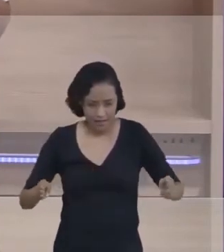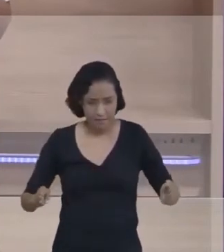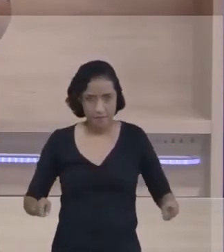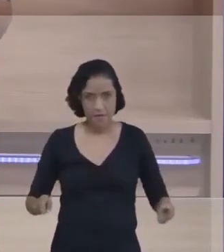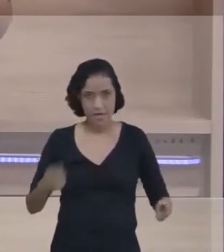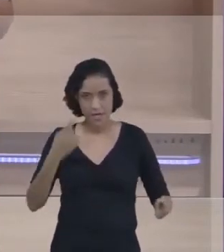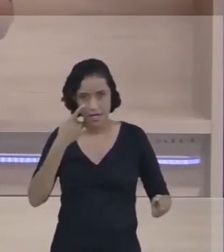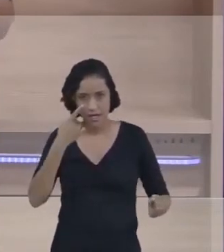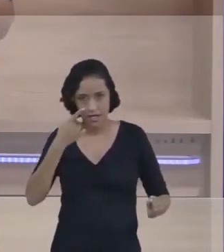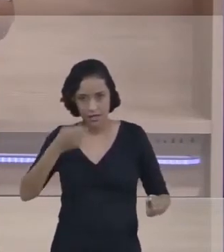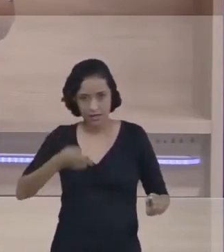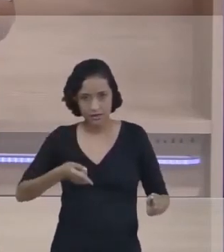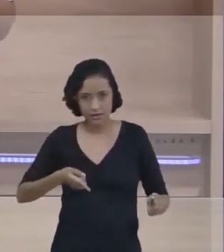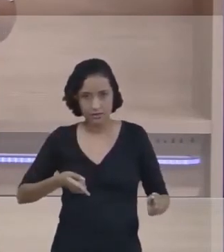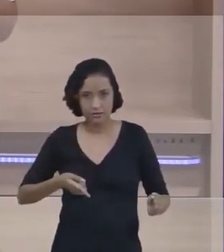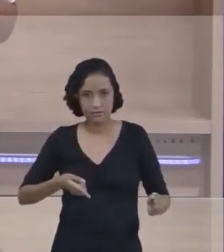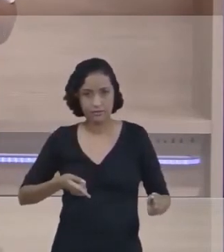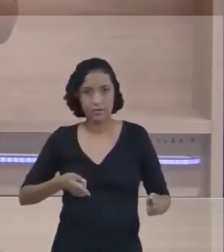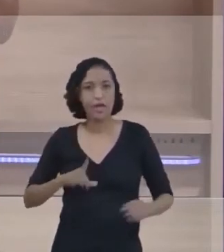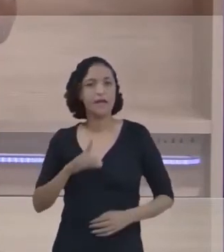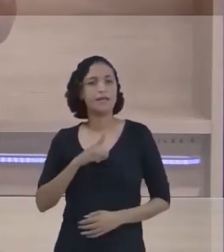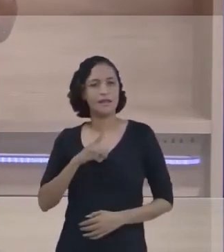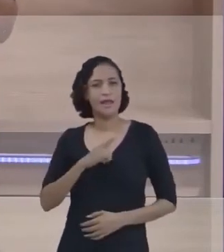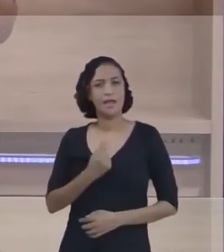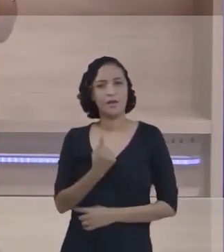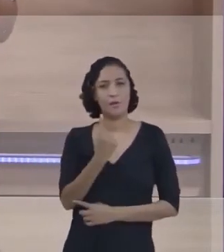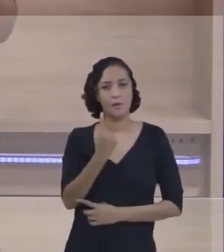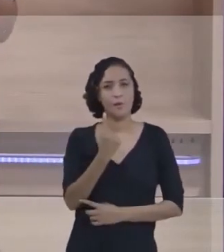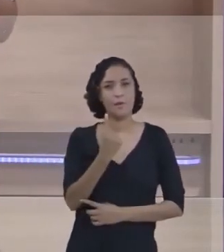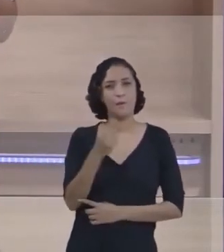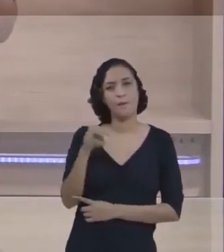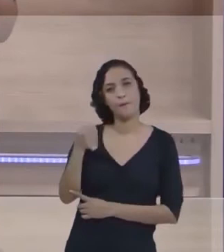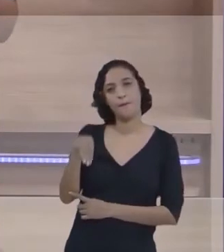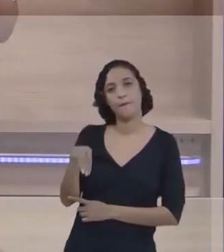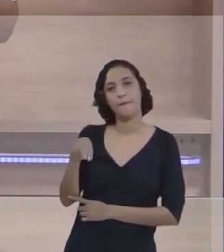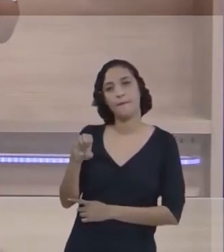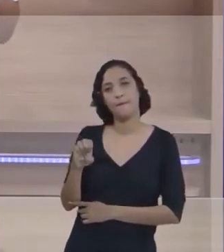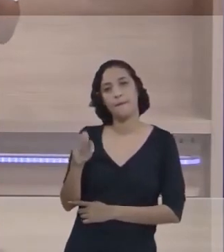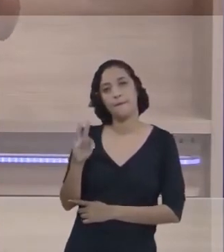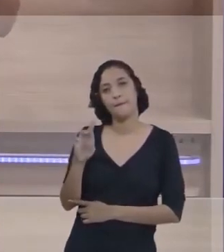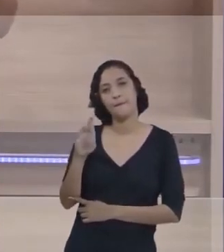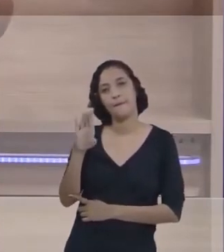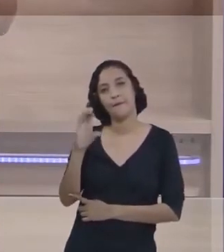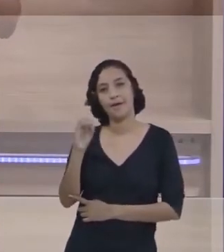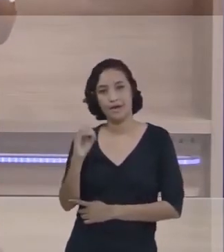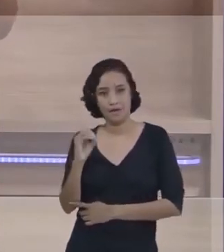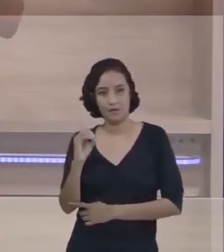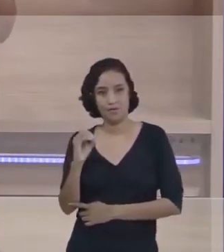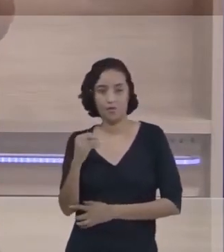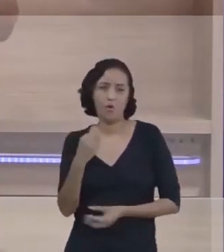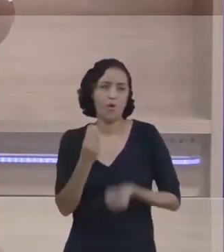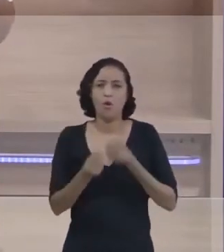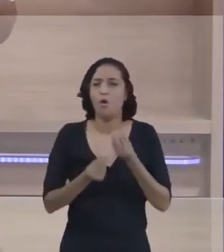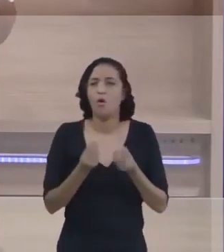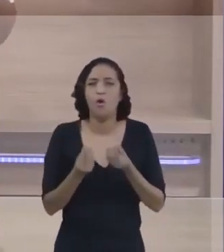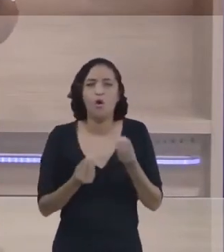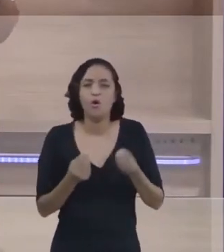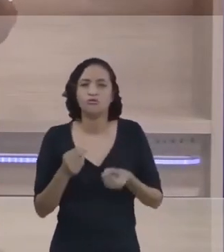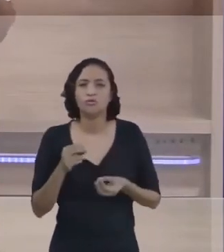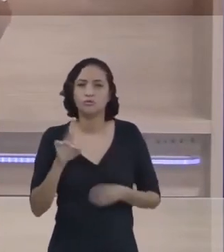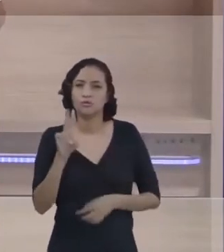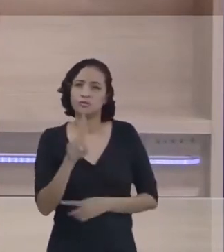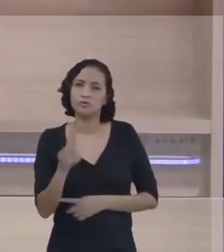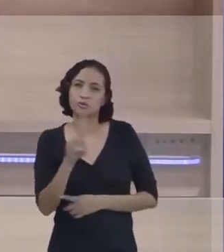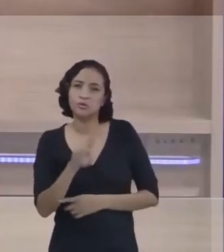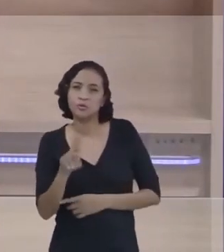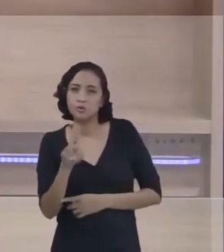metro? Será que essa mesa tem 1 metro? Bem, a nossa régua, 30 centímetros. Bom, como nós podemos utilizar essa régua?